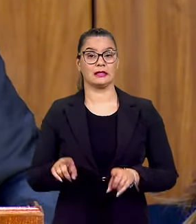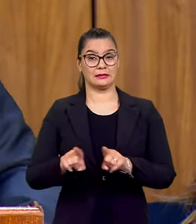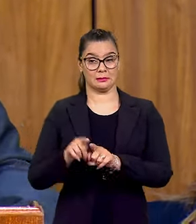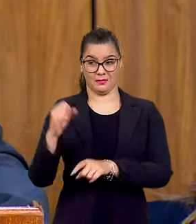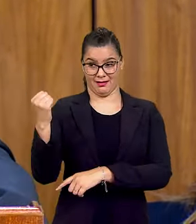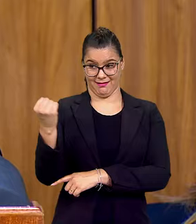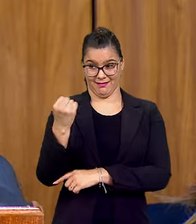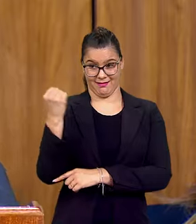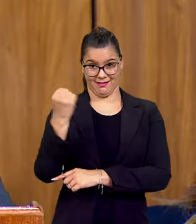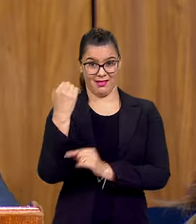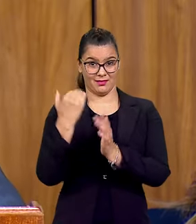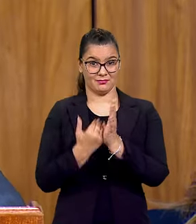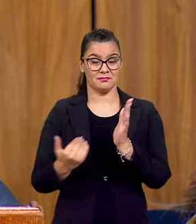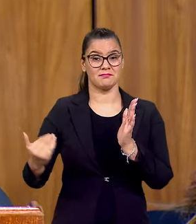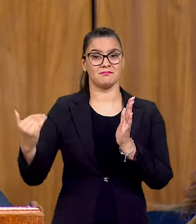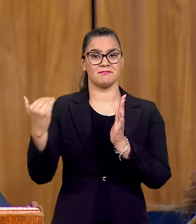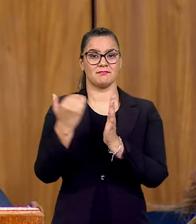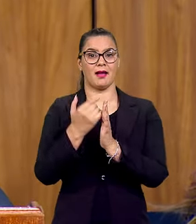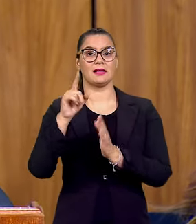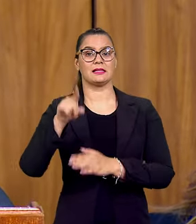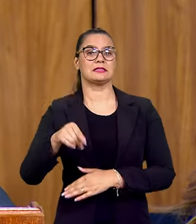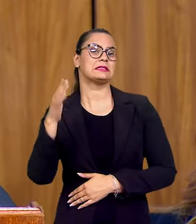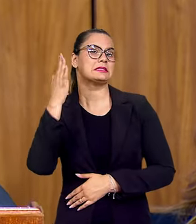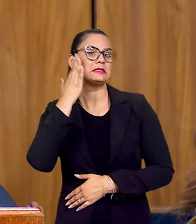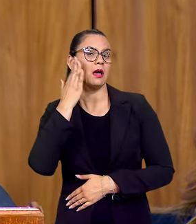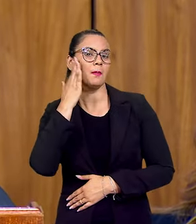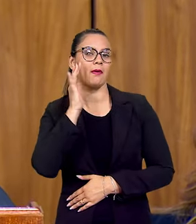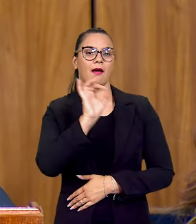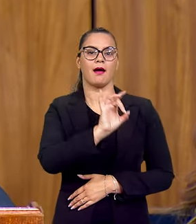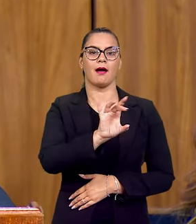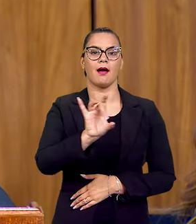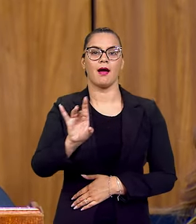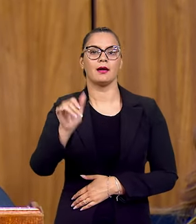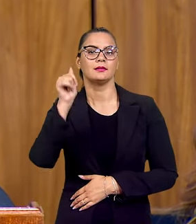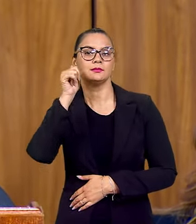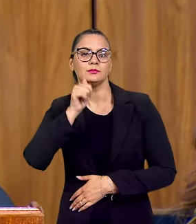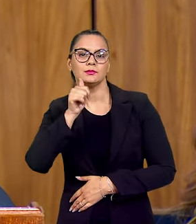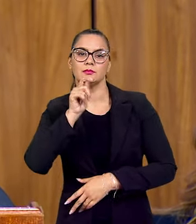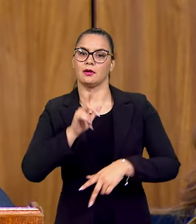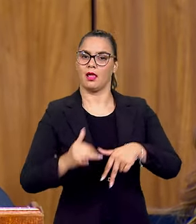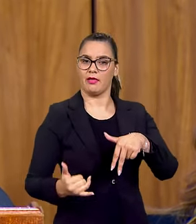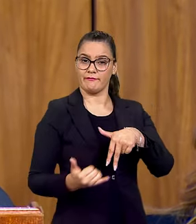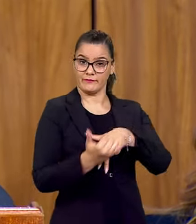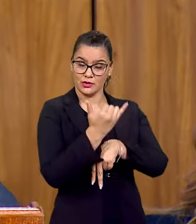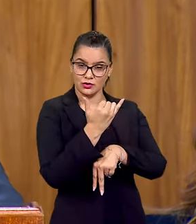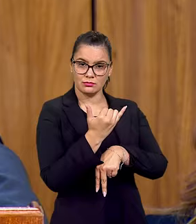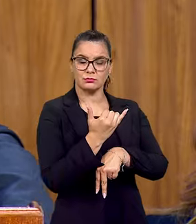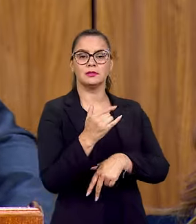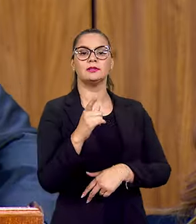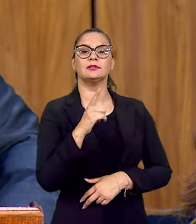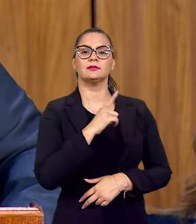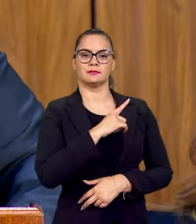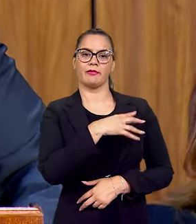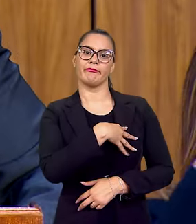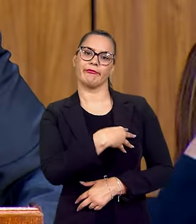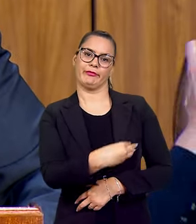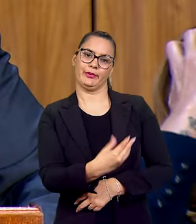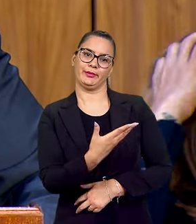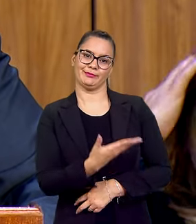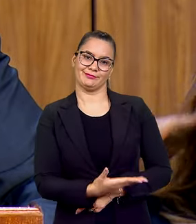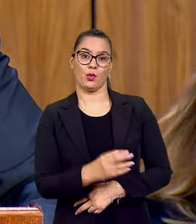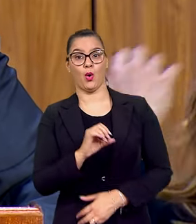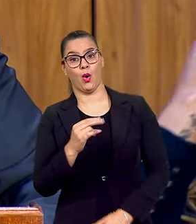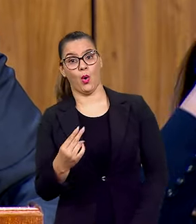E ainda muito mais grave do que tudo isso é saber que cada mulher dessa que é vítima tem